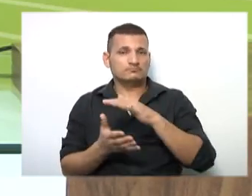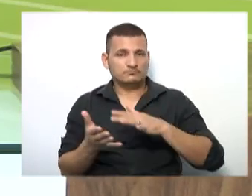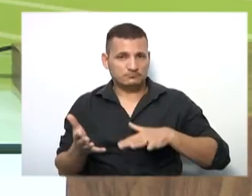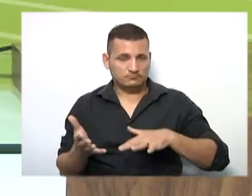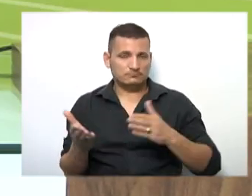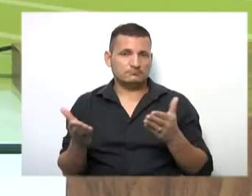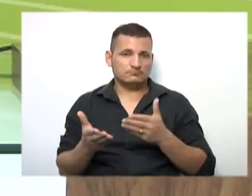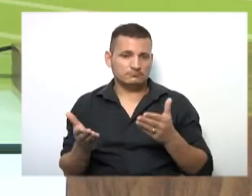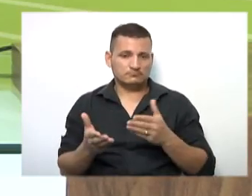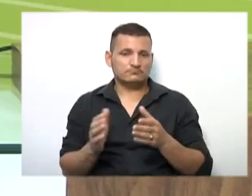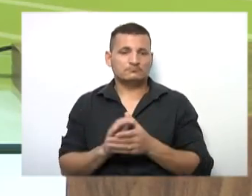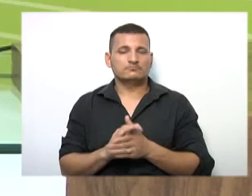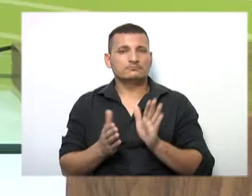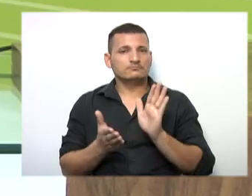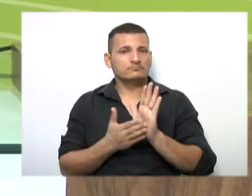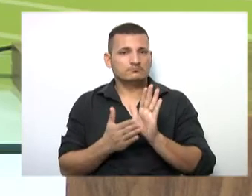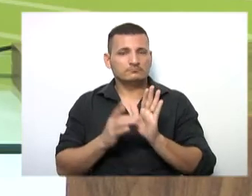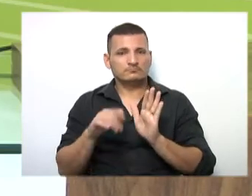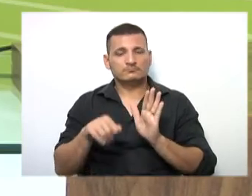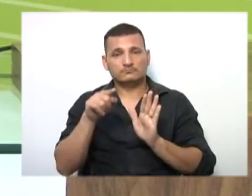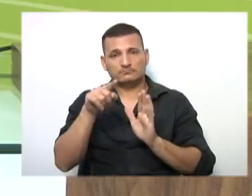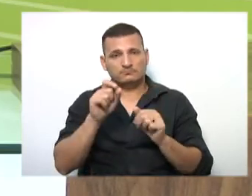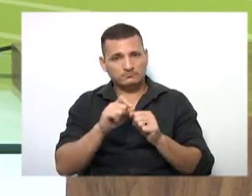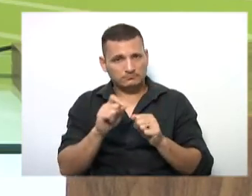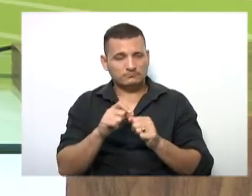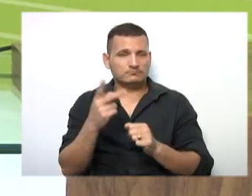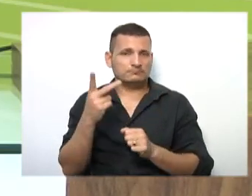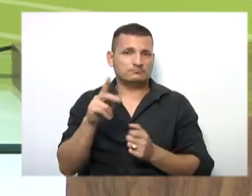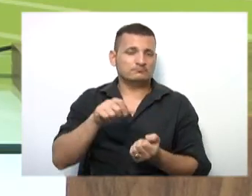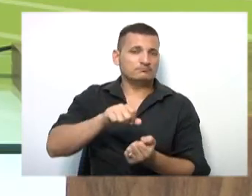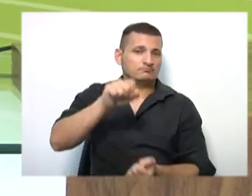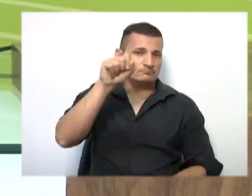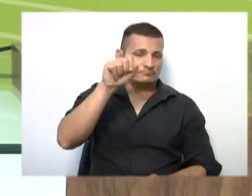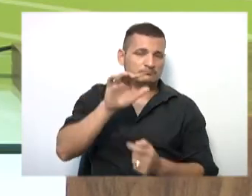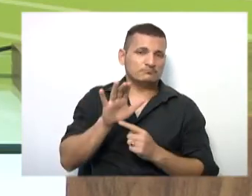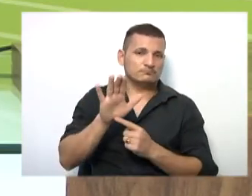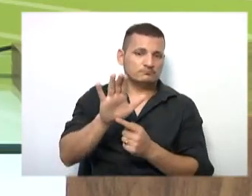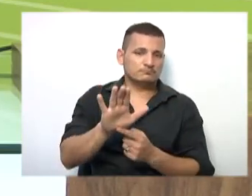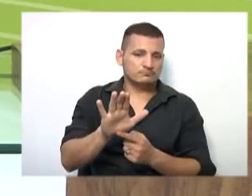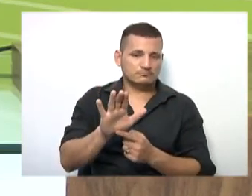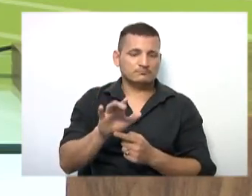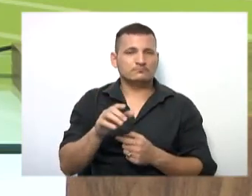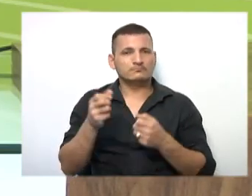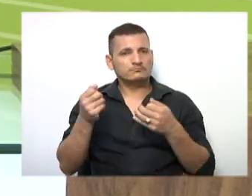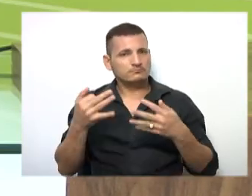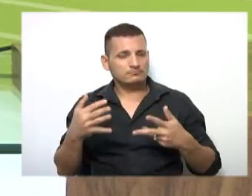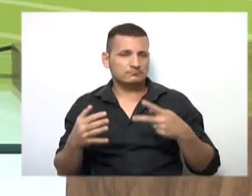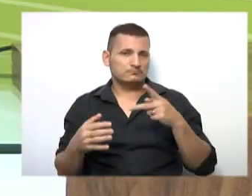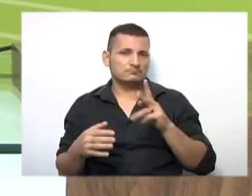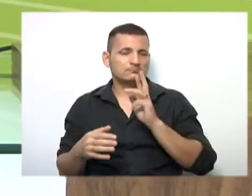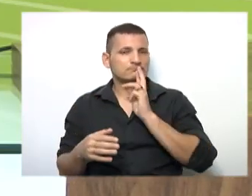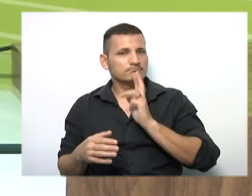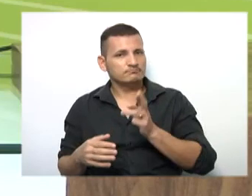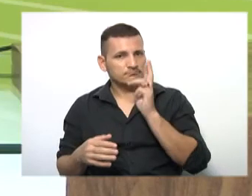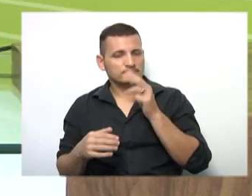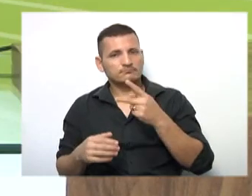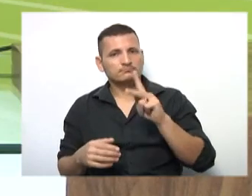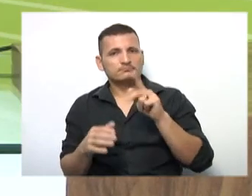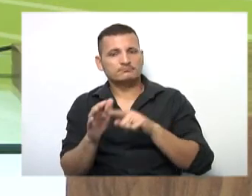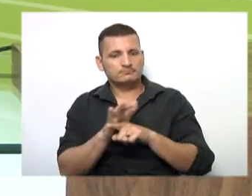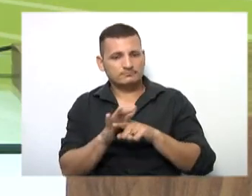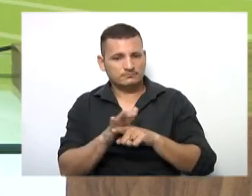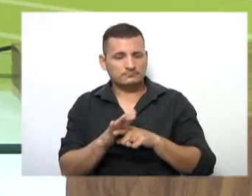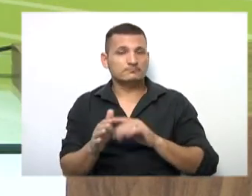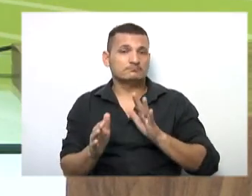avaliativa. A nossa proposta é que você faça a exposição do seu banner produzido, você explique os seus resultados. Isso já